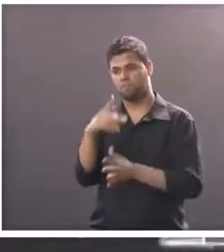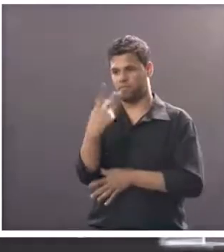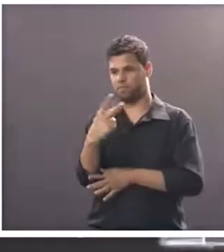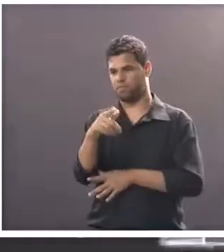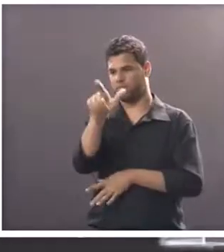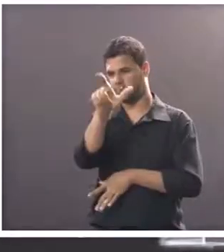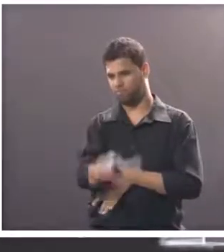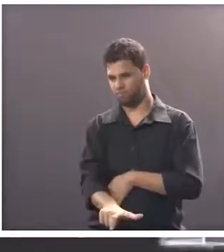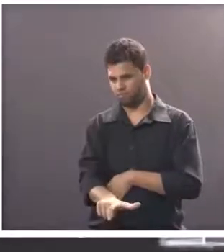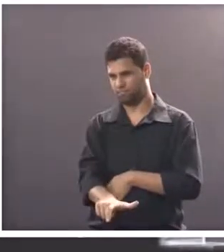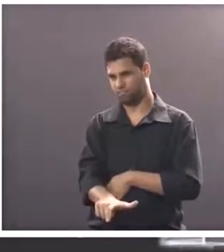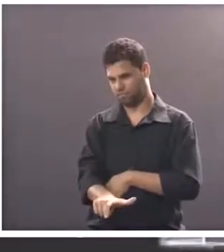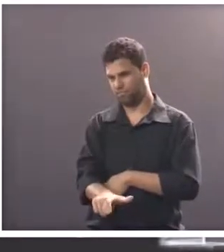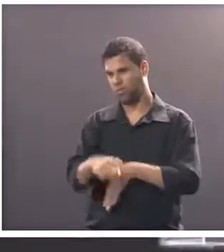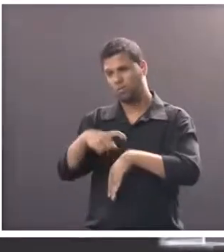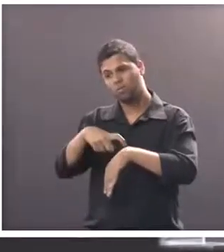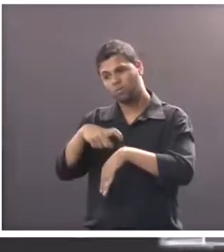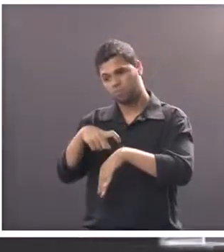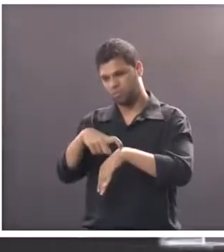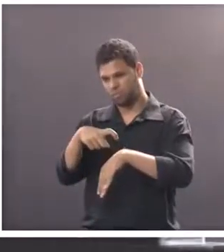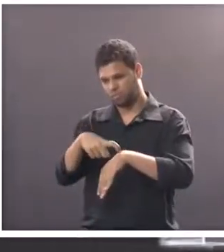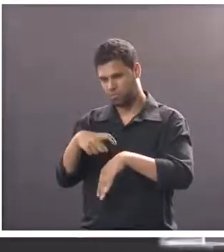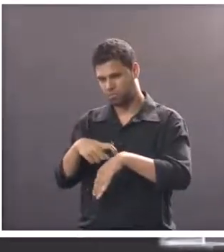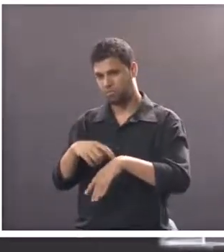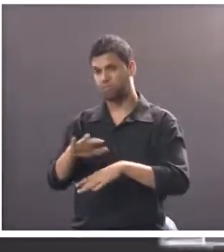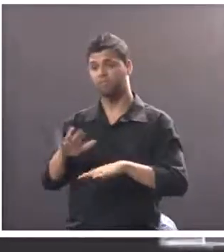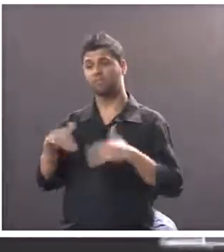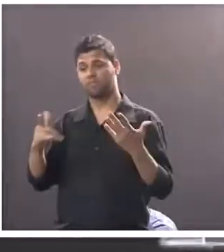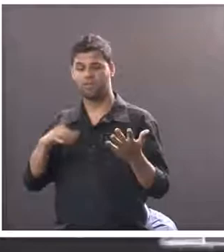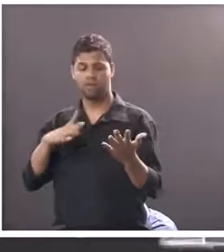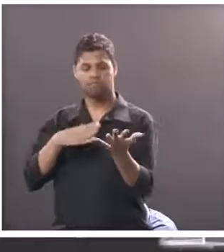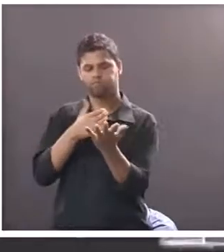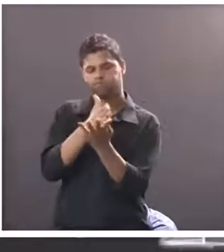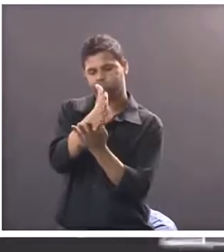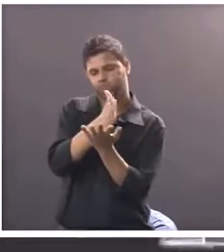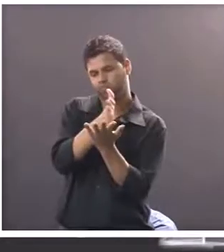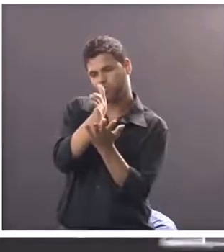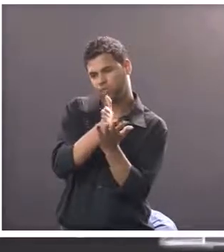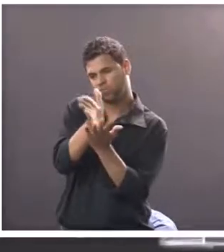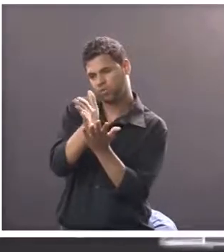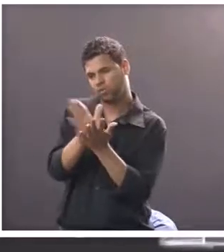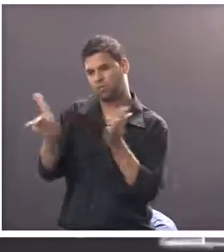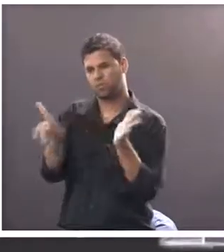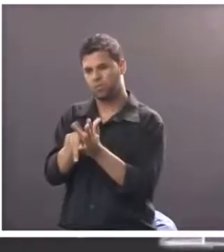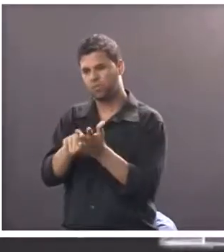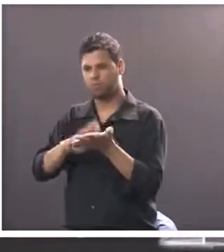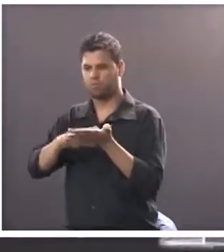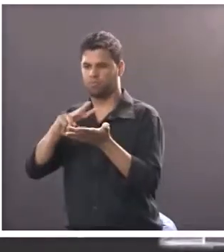momento, para aquela tradução específica. Então nós temos vários caminhos para a tradução.